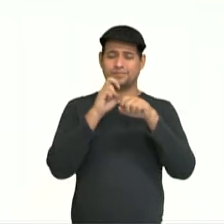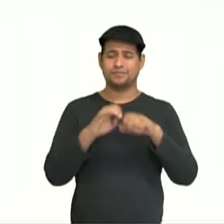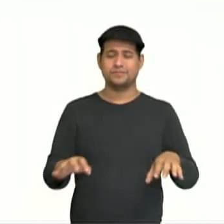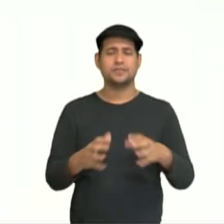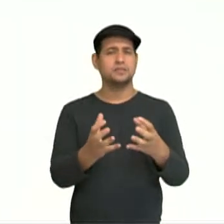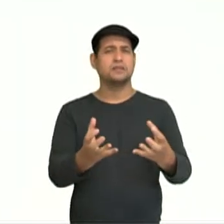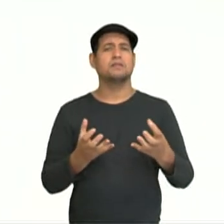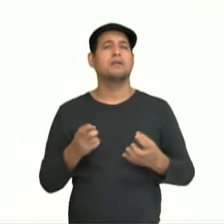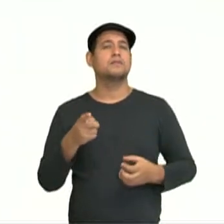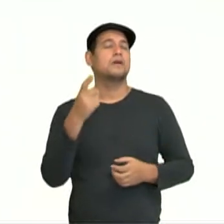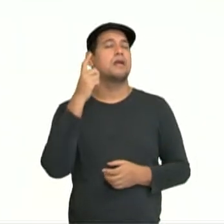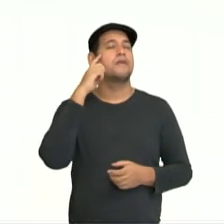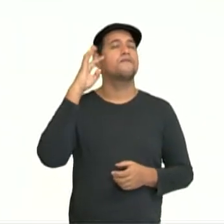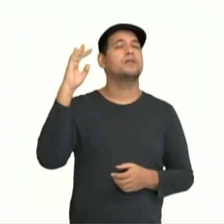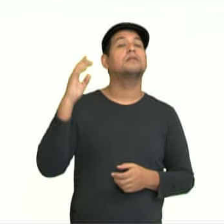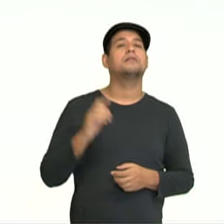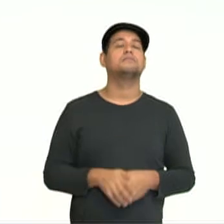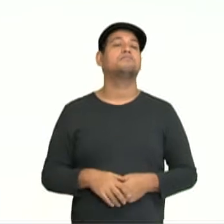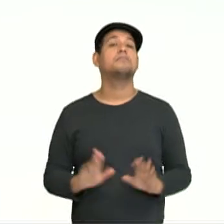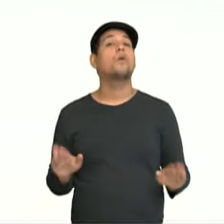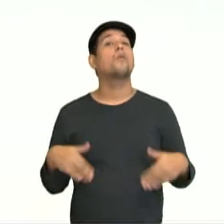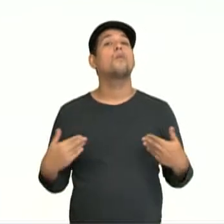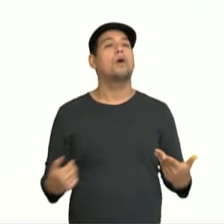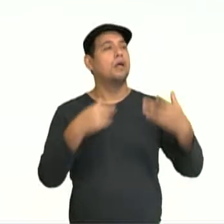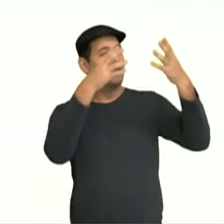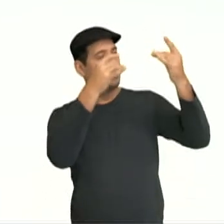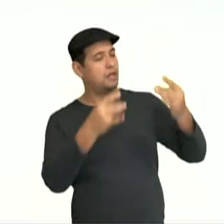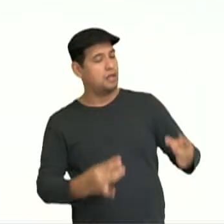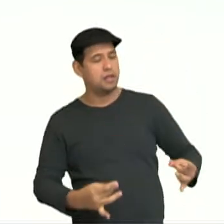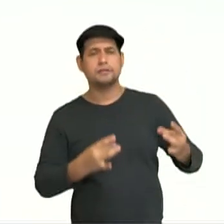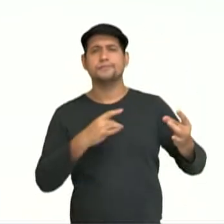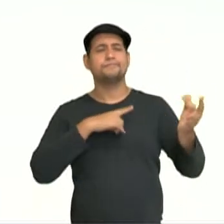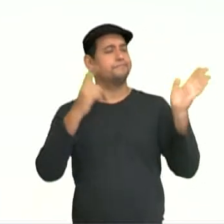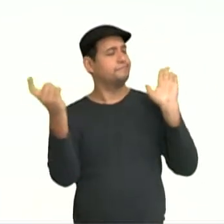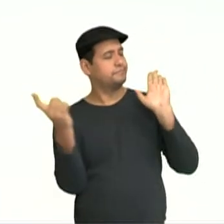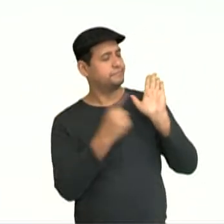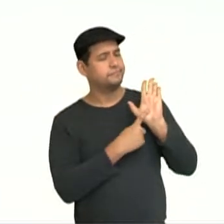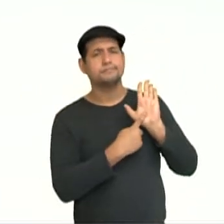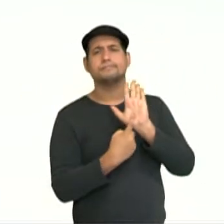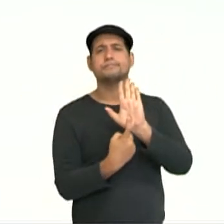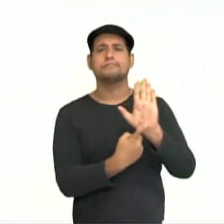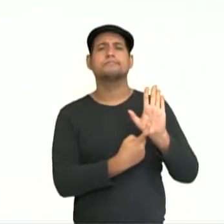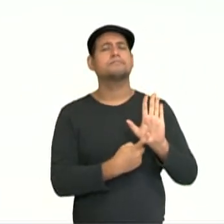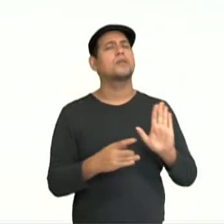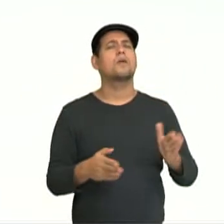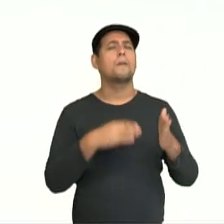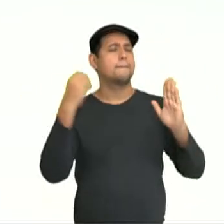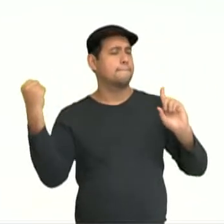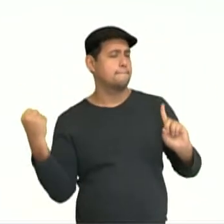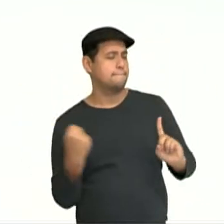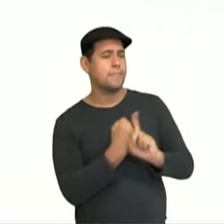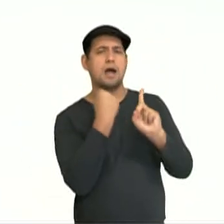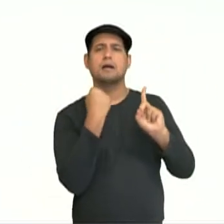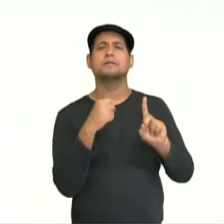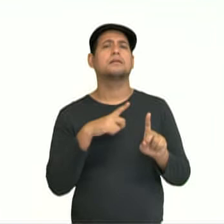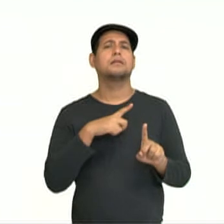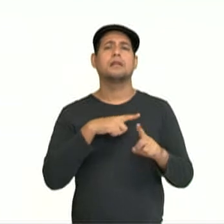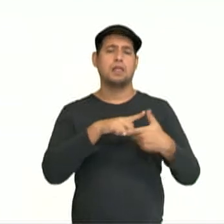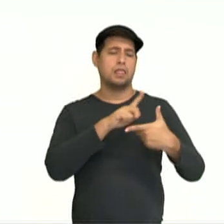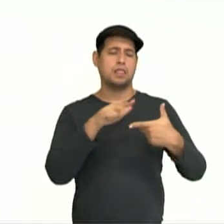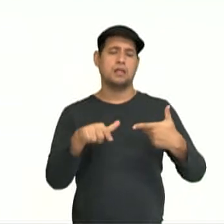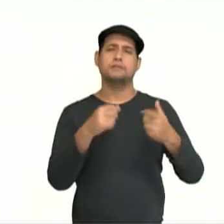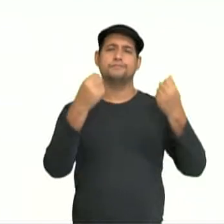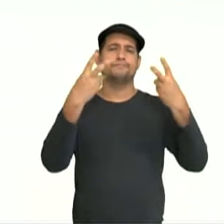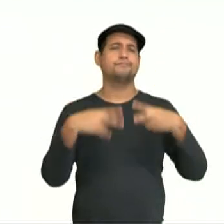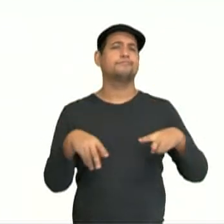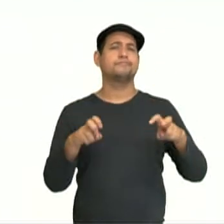que vocês reflitam quais elementos mais se destacam, quais elementos são mais impactantes nesse gráfico que fala